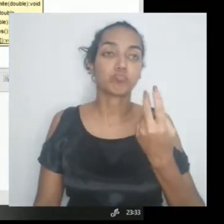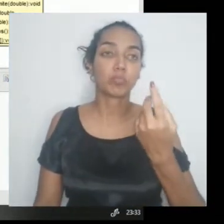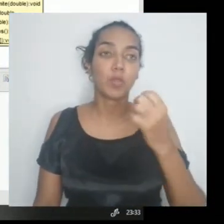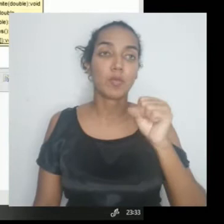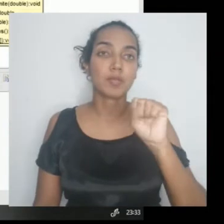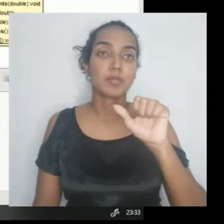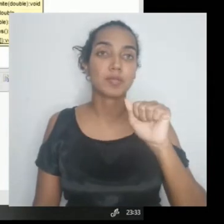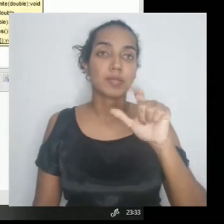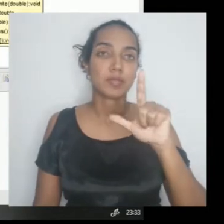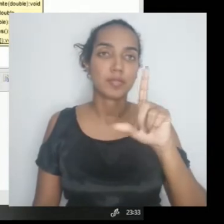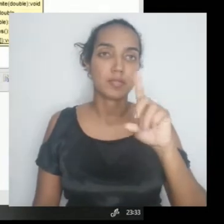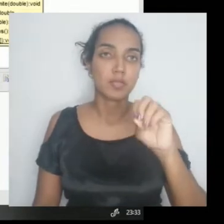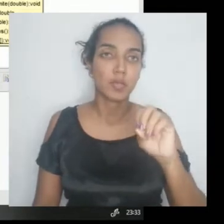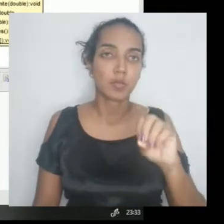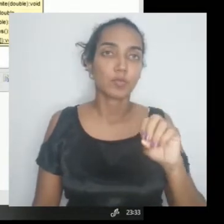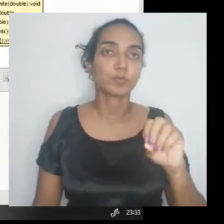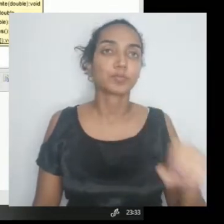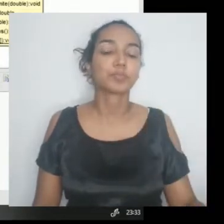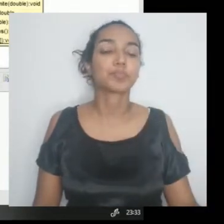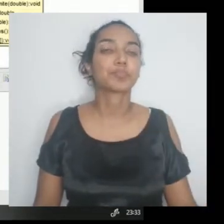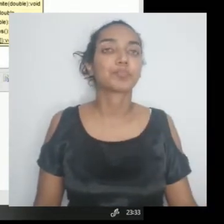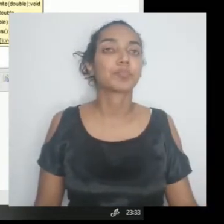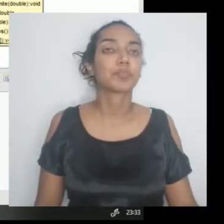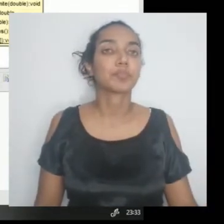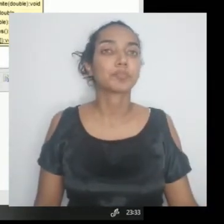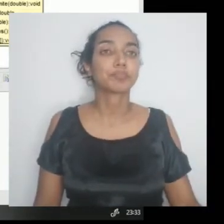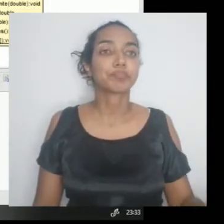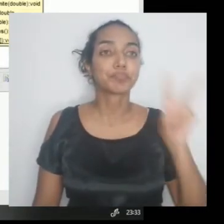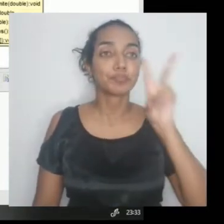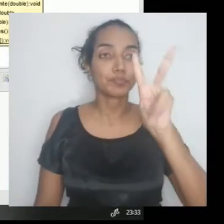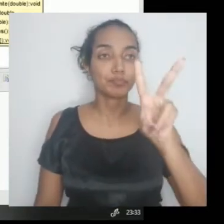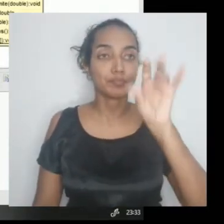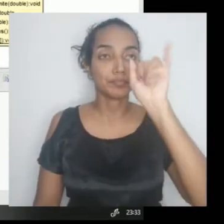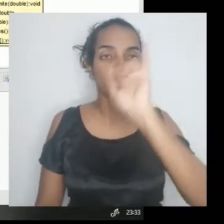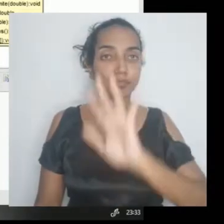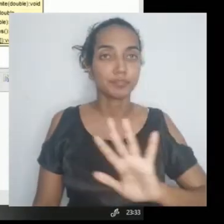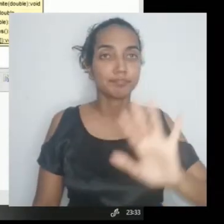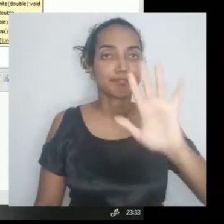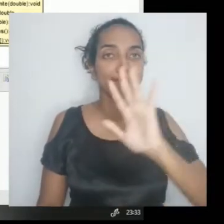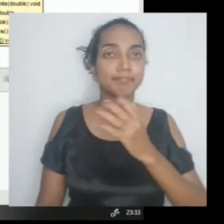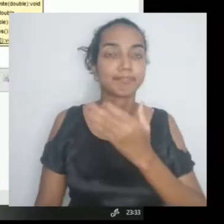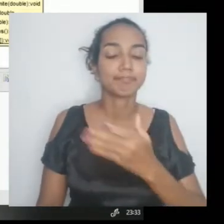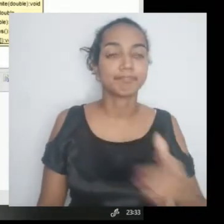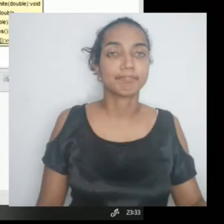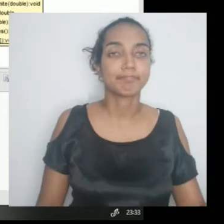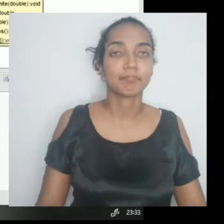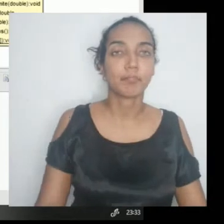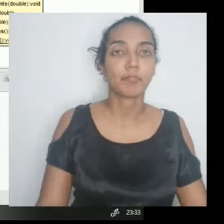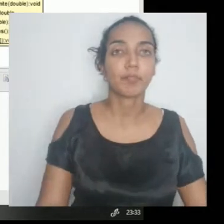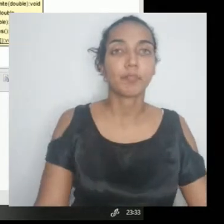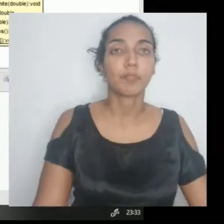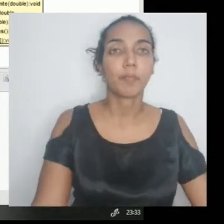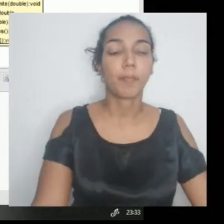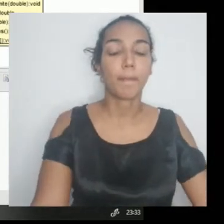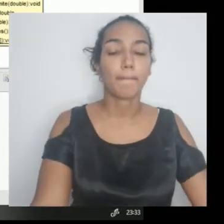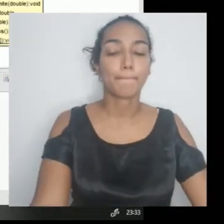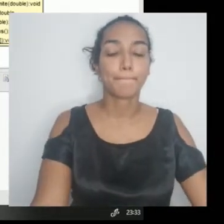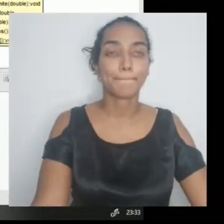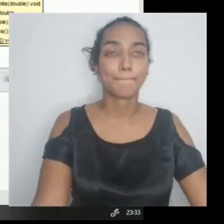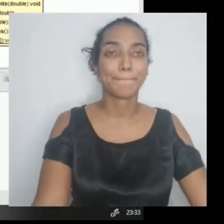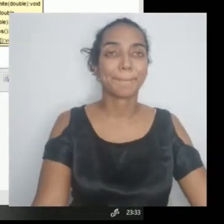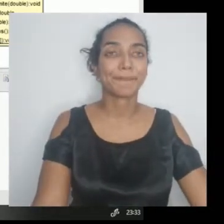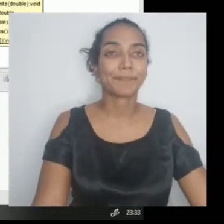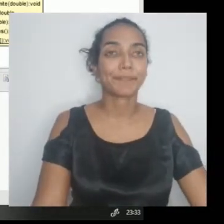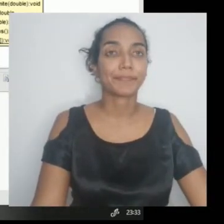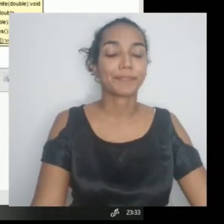número é diferente de nulo, se não, pode levantar uma possível exceção, a gente não falou de exceções ainda, então abstrai desse pequeno detalhe.